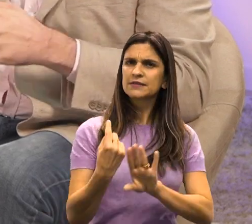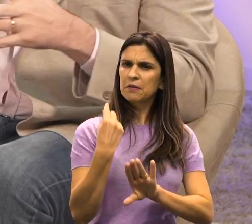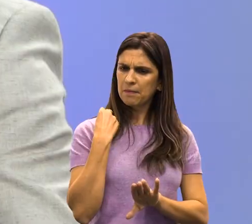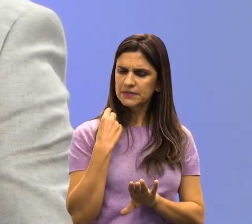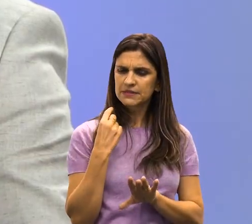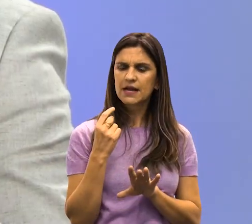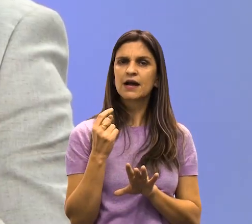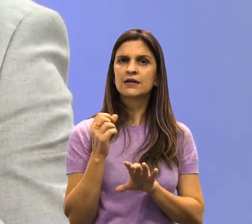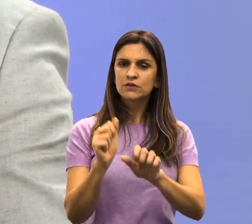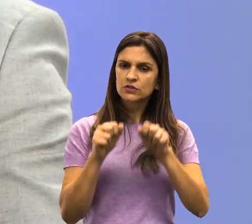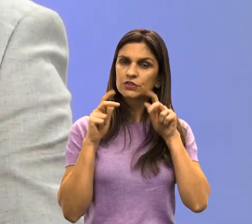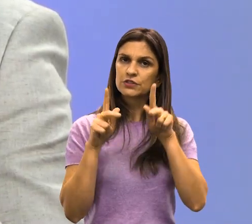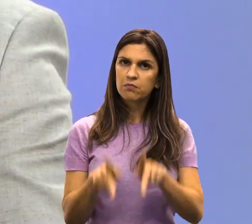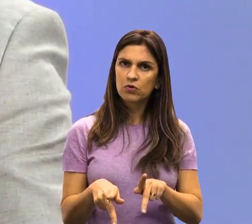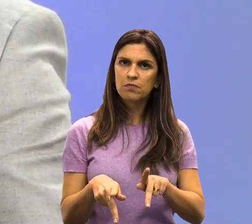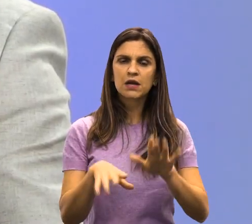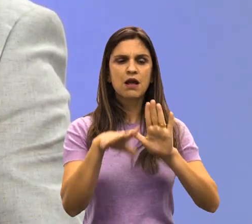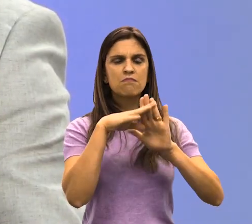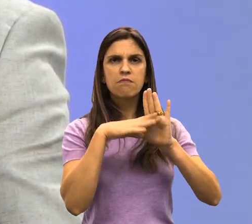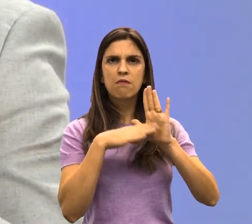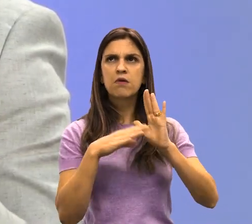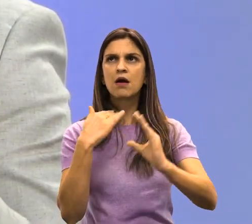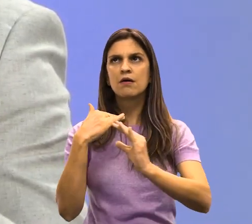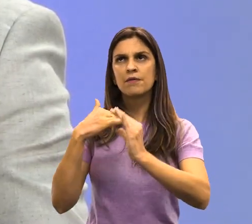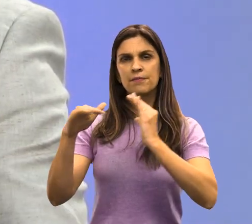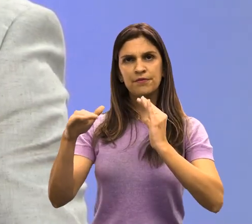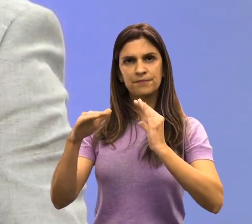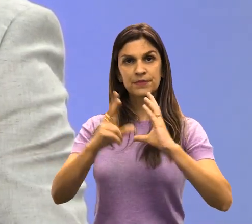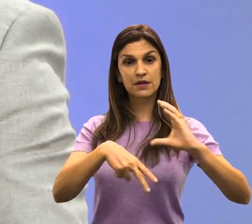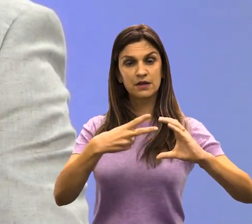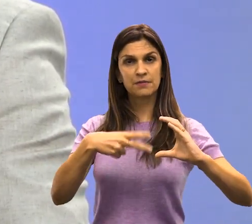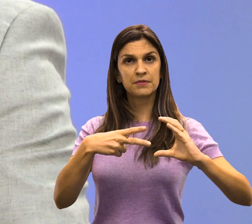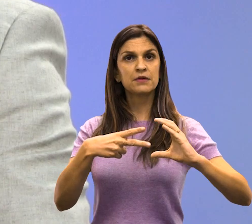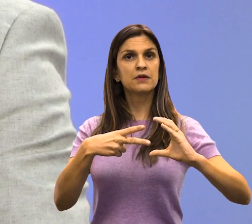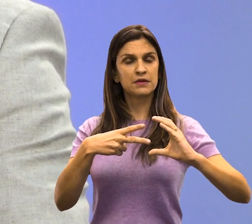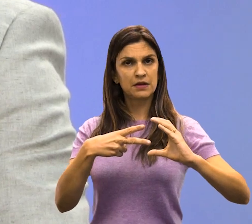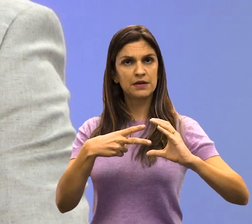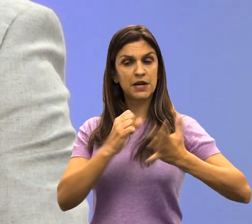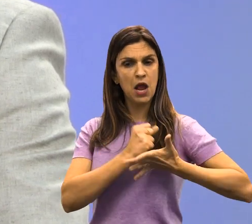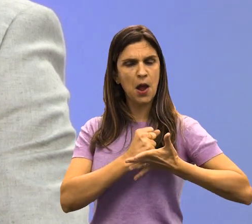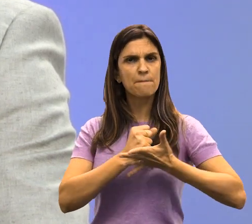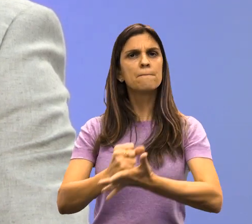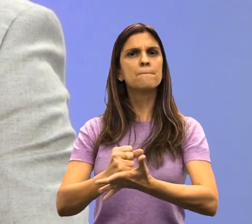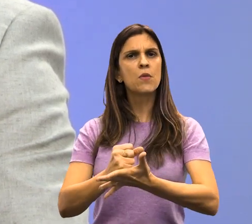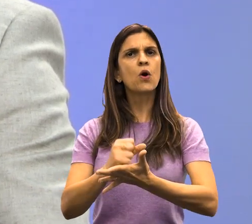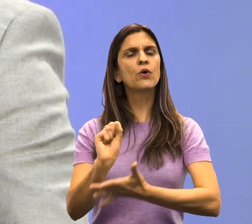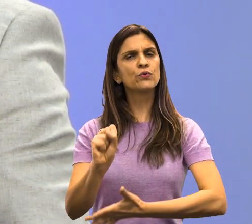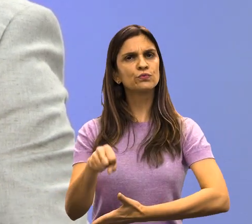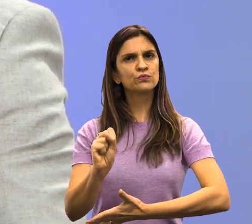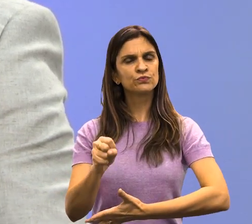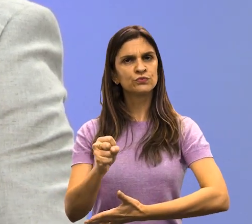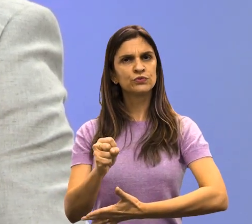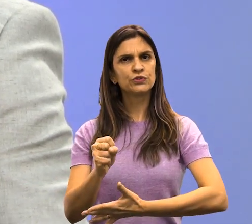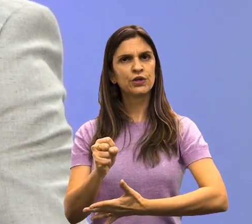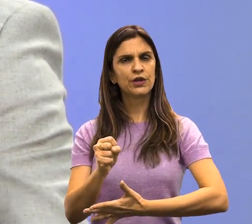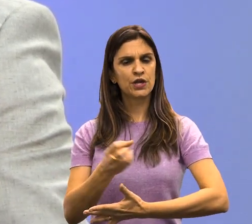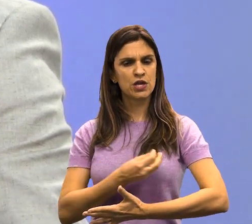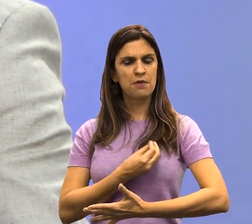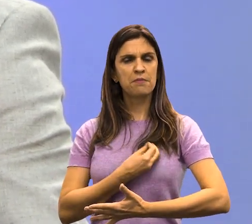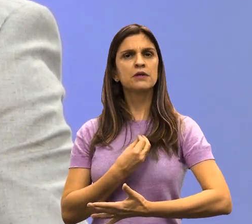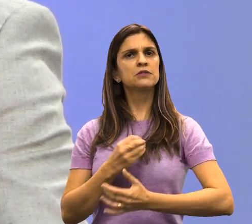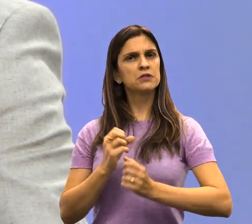encaminhamentos colocamos que a Câmara estaria à disposição, né, para que nós pudéssemos participar